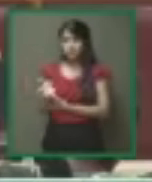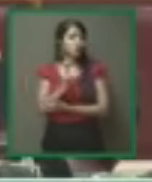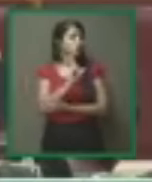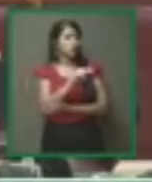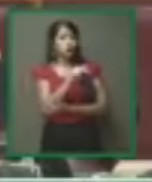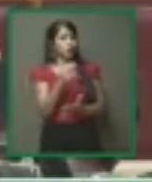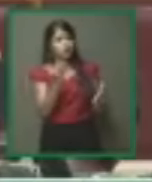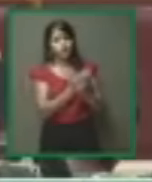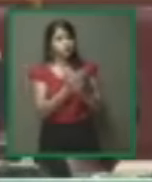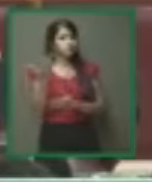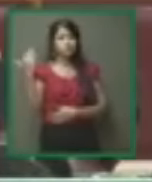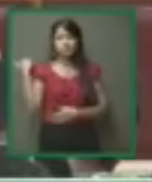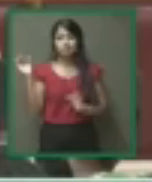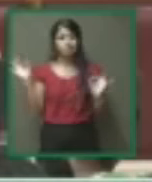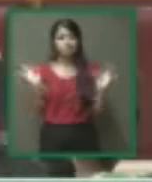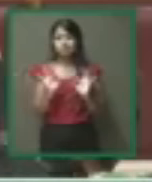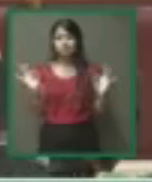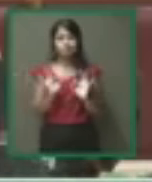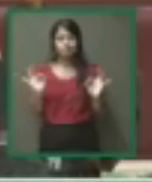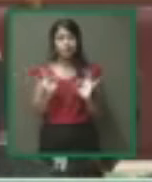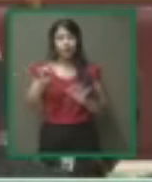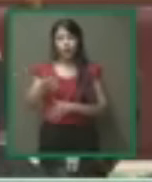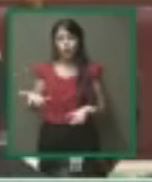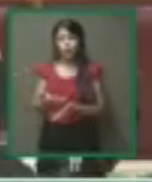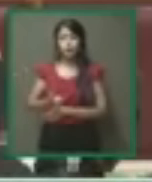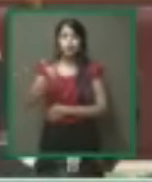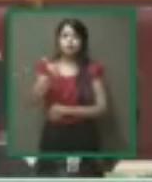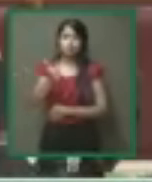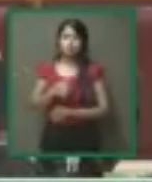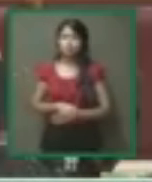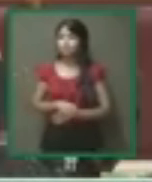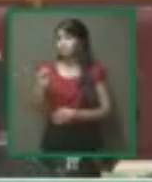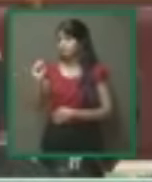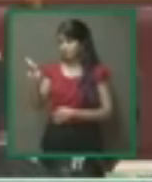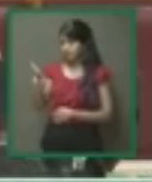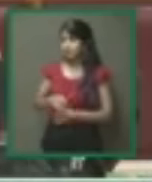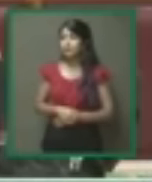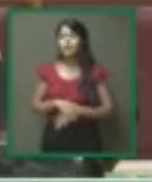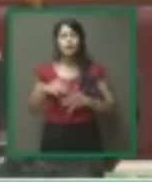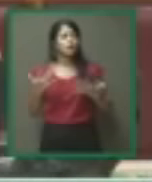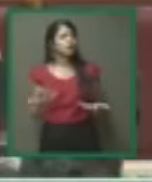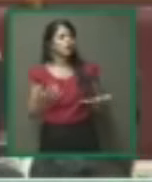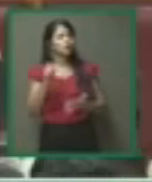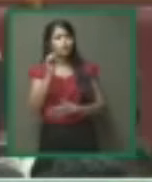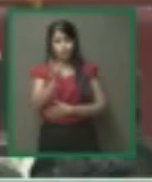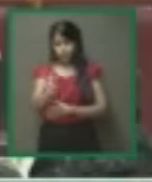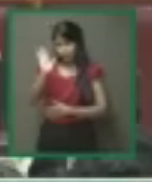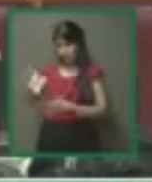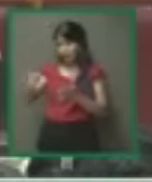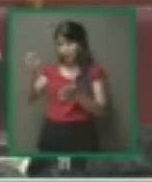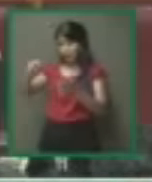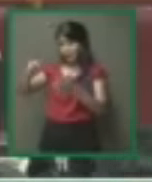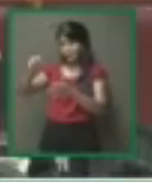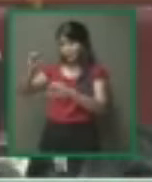Nunca respondi a nenhum tipo de processo, excelência. Esse é o primeiro. Ok. O Wesley, o senhor já esteve preso?